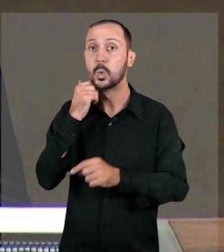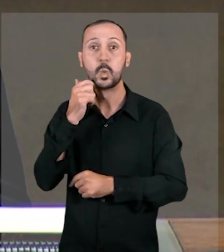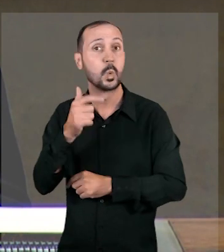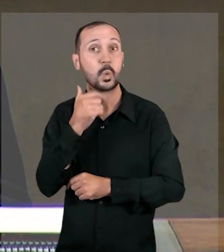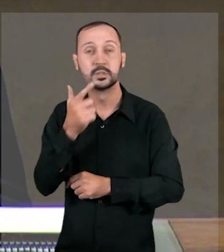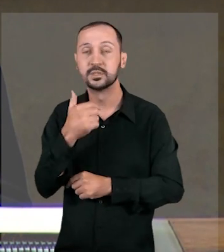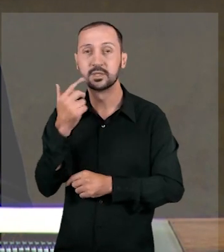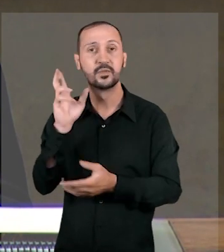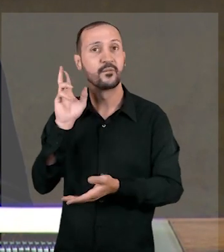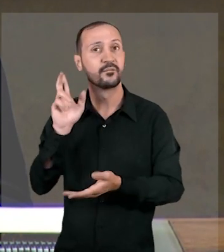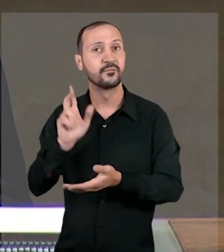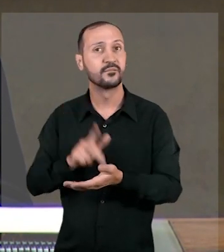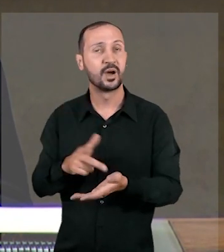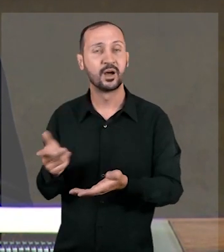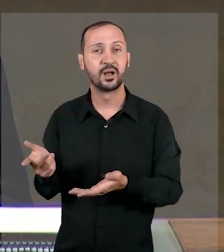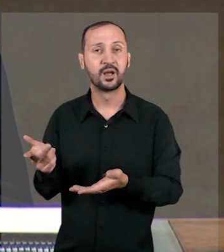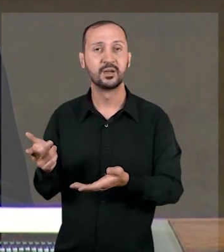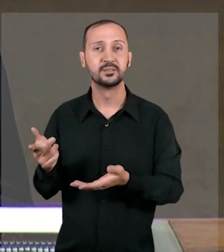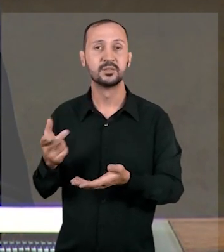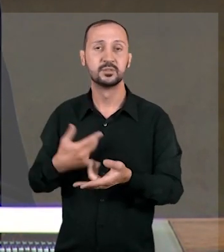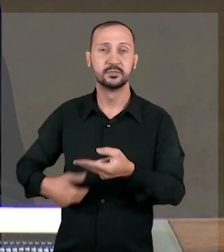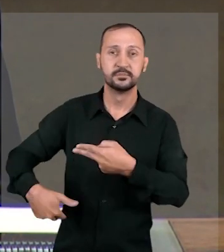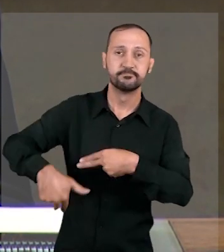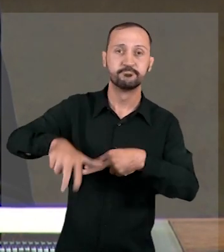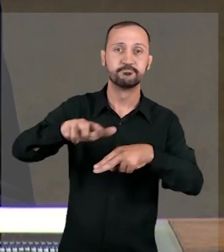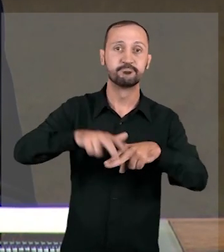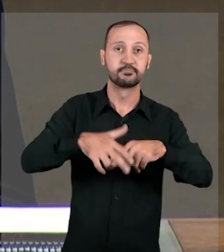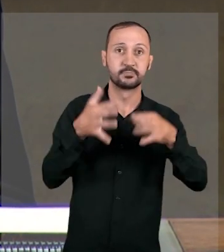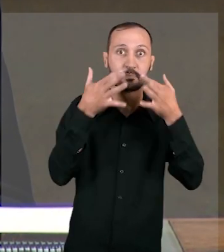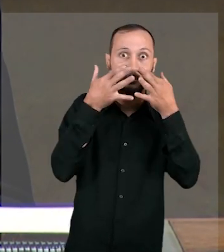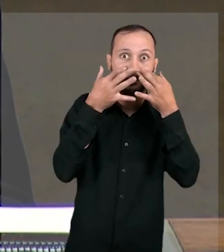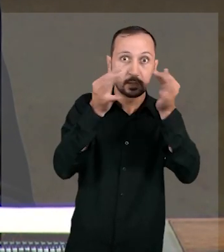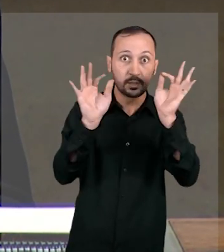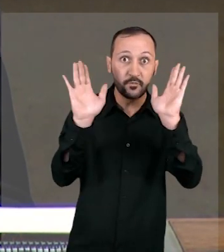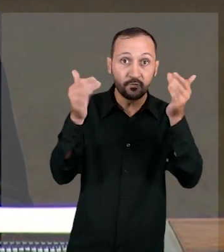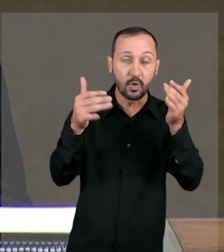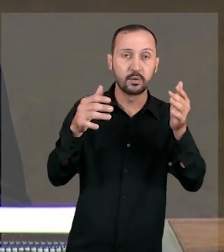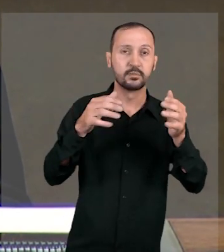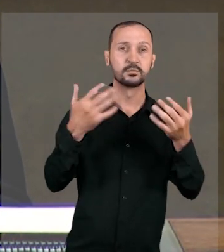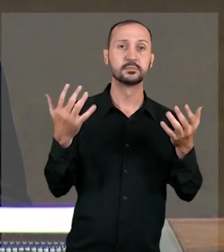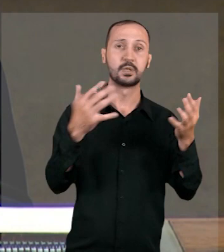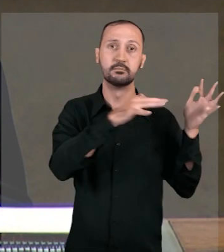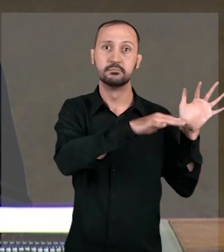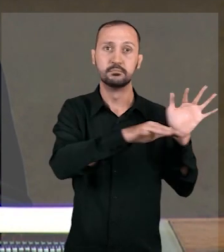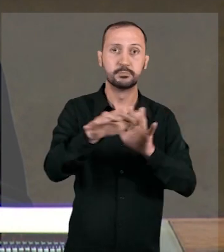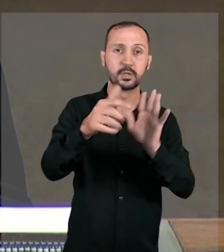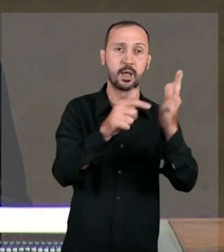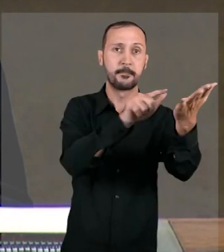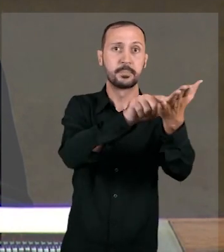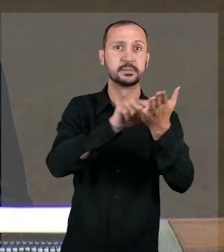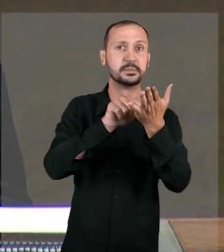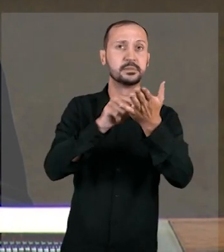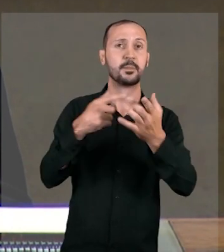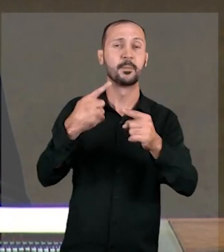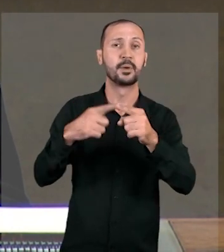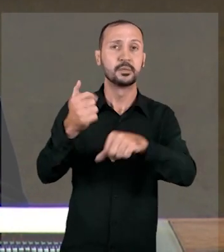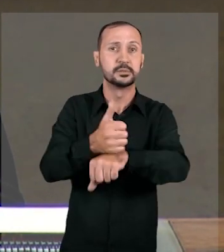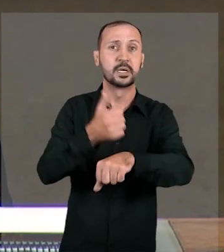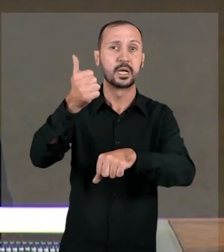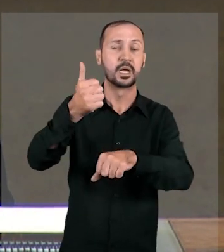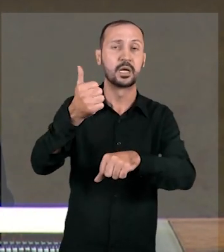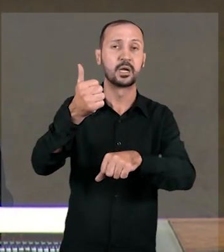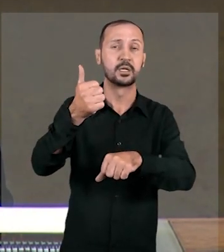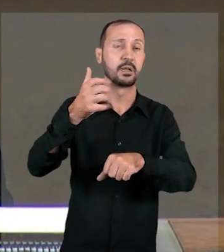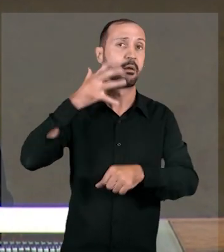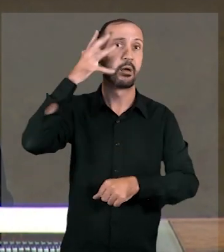dizer que eu não consegui, eu verdadeiramente tive a minha atenção capturada pelos diferentes painéis de elevada